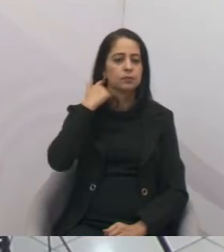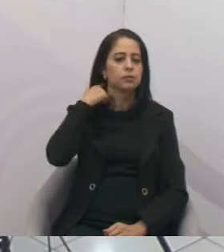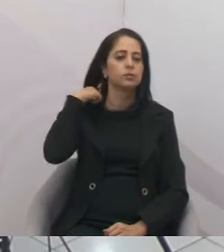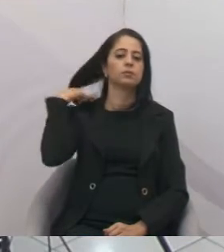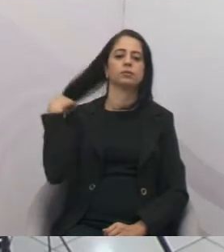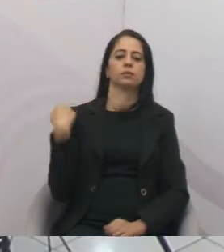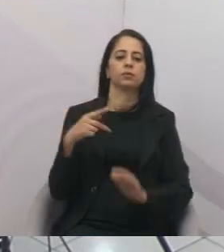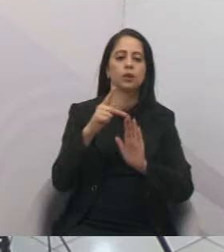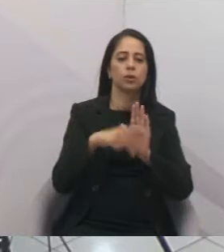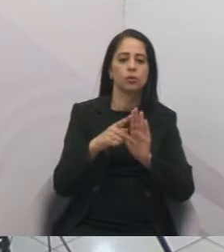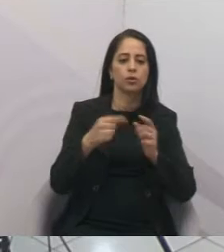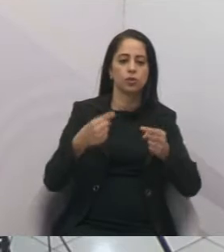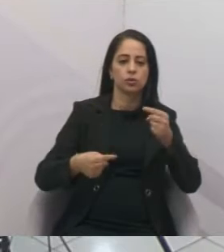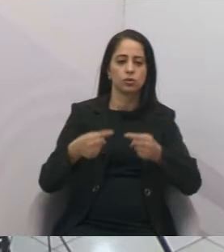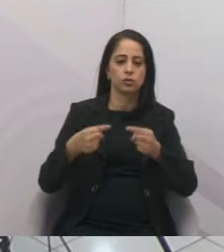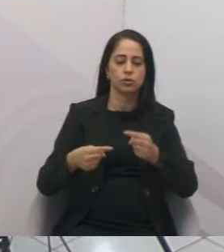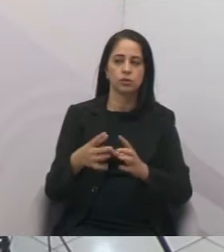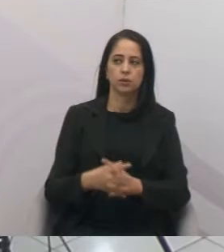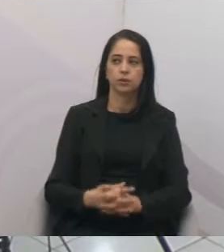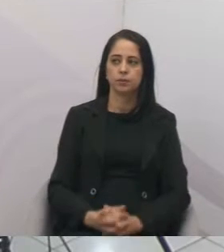O projeto está em discussão.